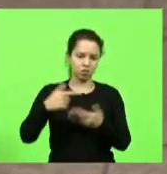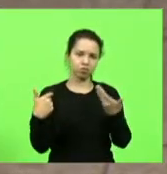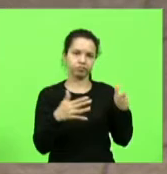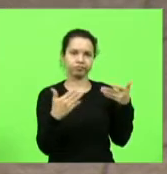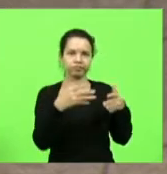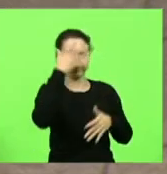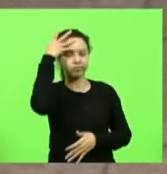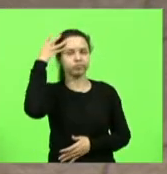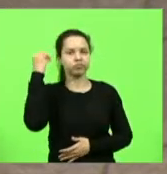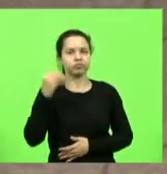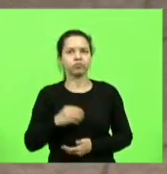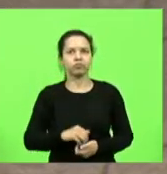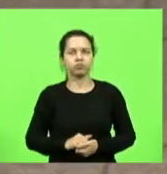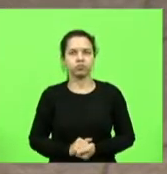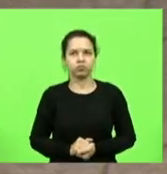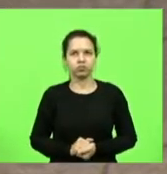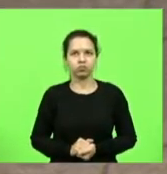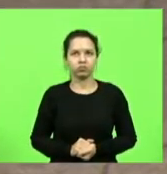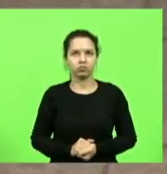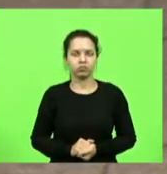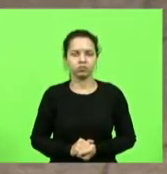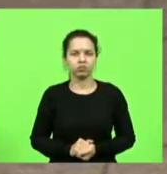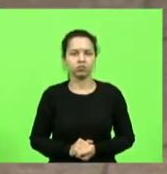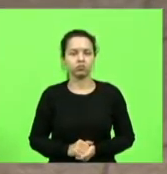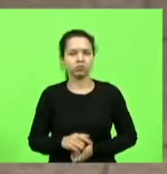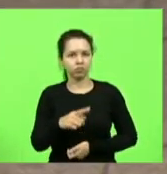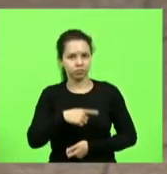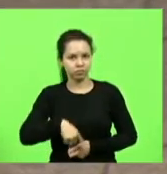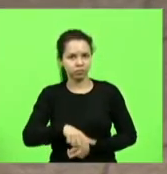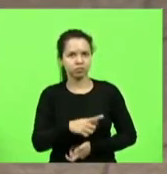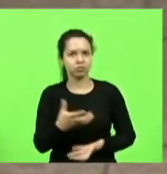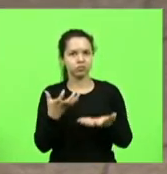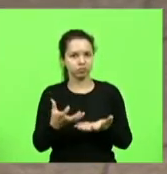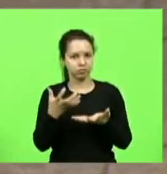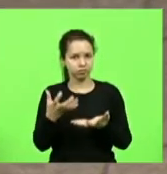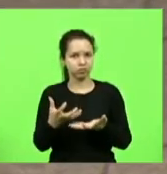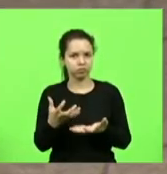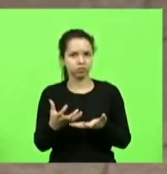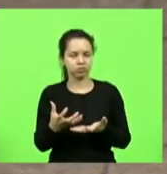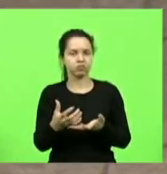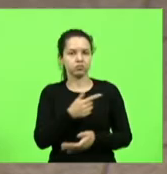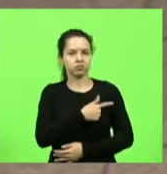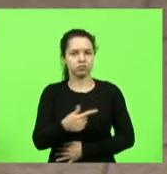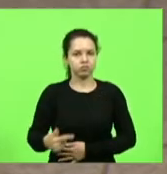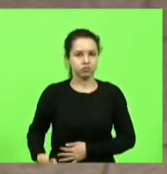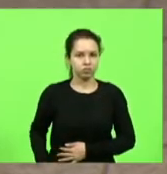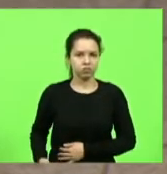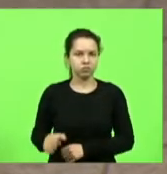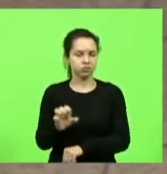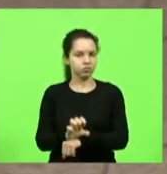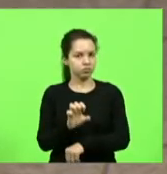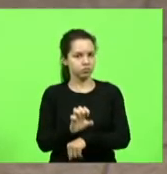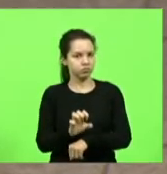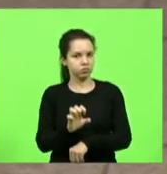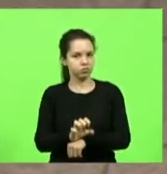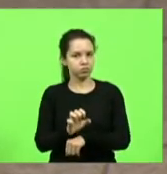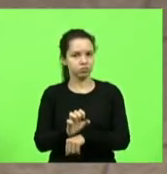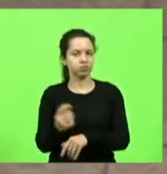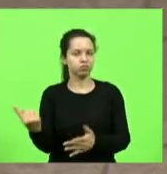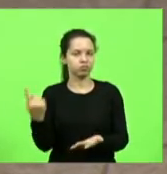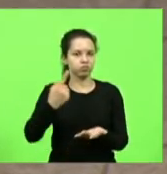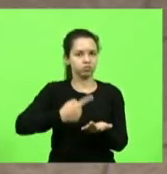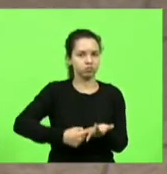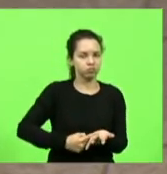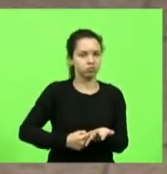A realidade é isso aí, né? A gente espera, por outro lado, do governo do Estado, né, o comprometimento com